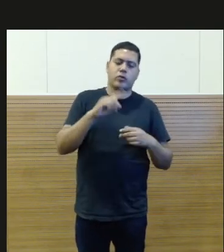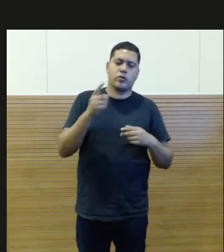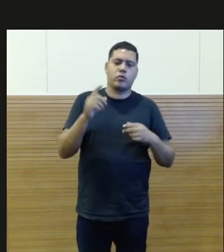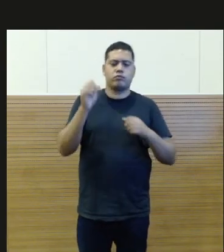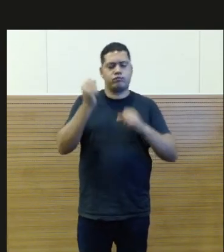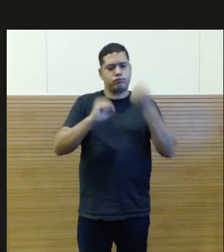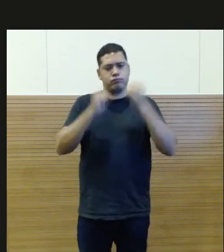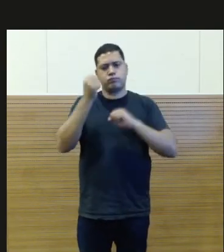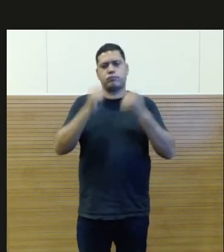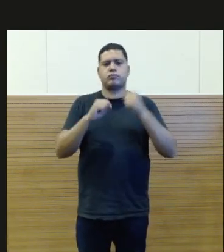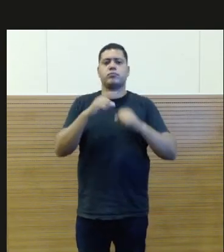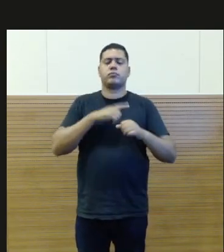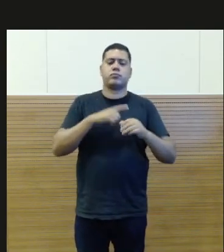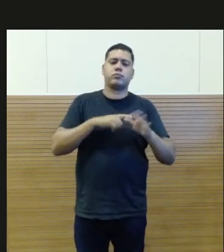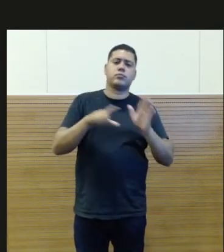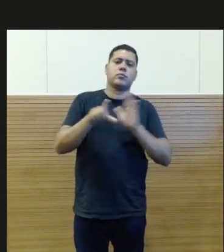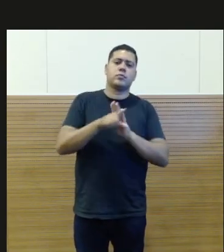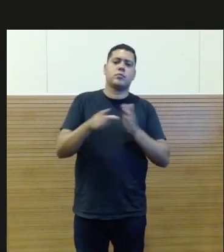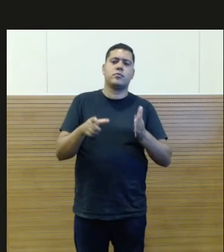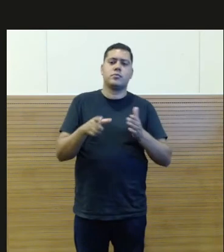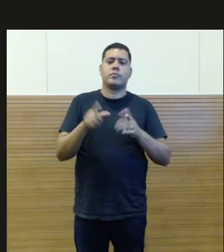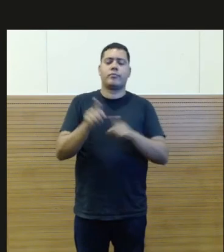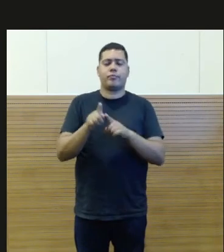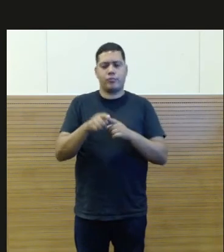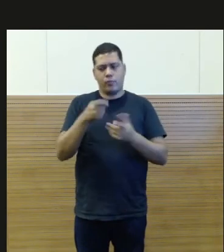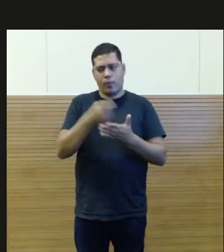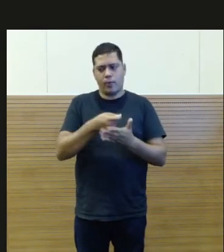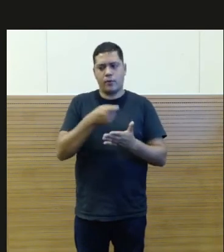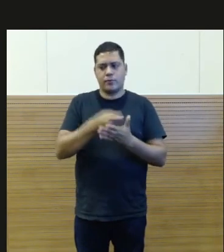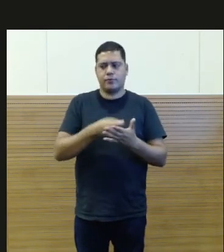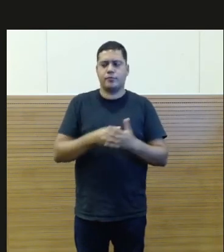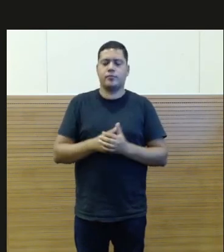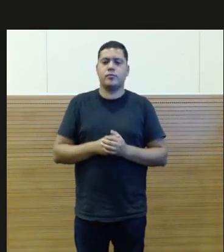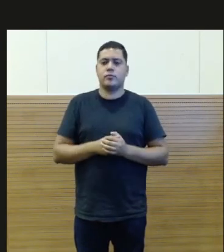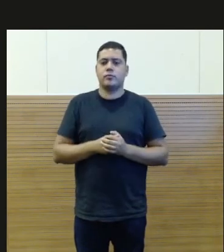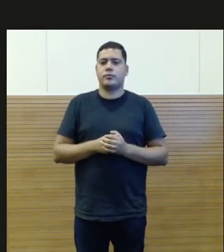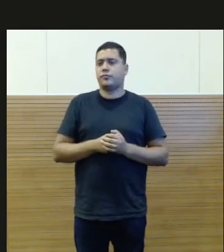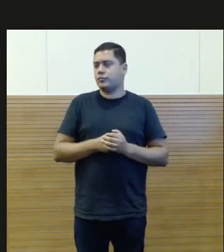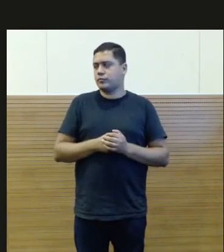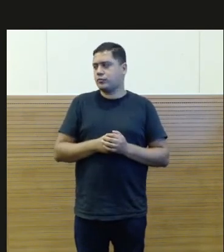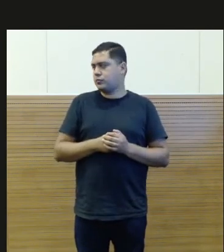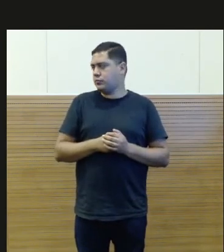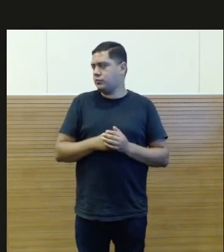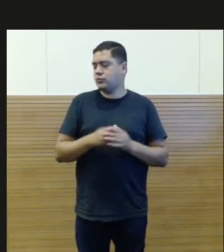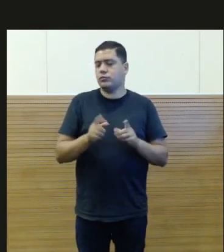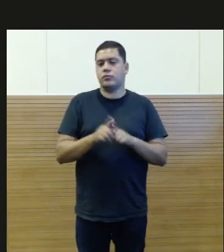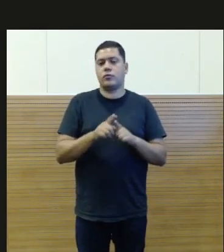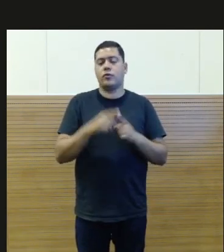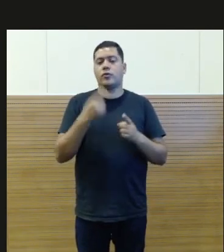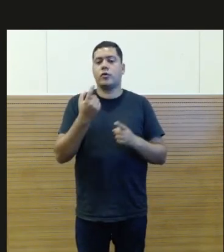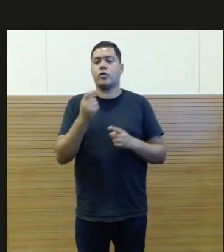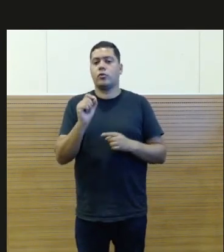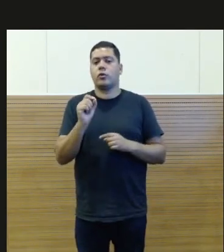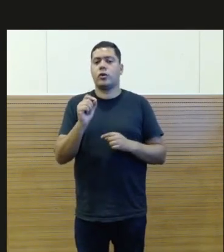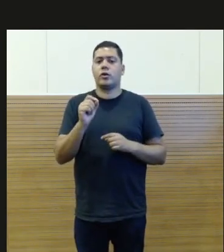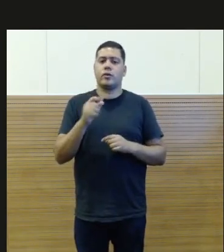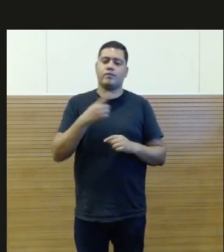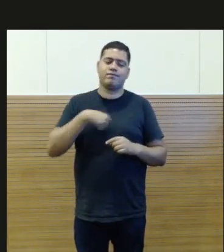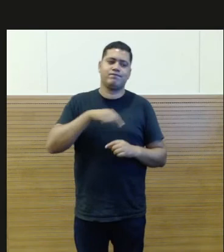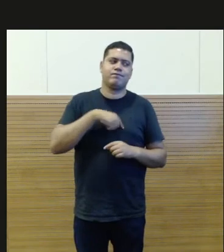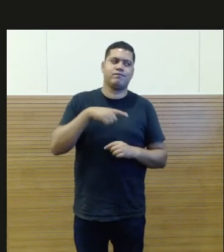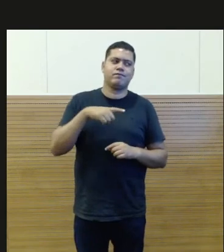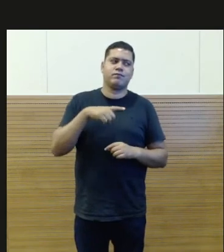regulados, que devem ser regulados, garantida, né? E um dos elementos que a gente